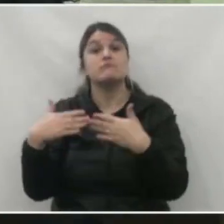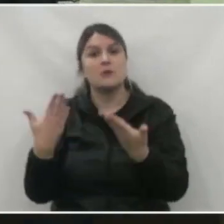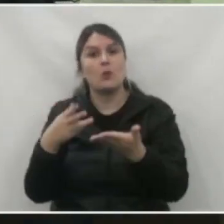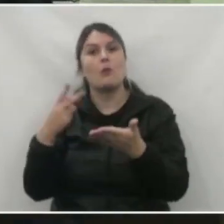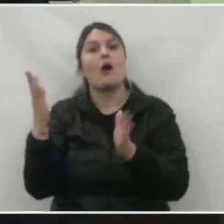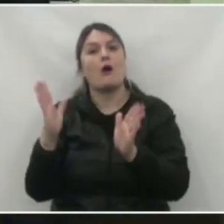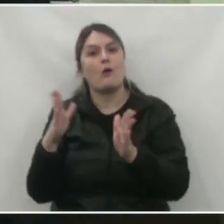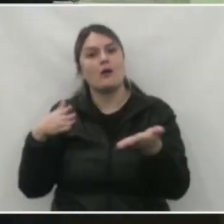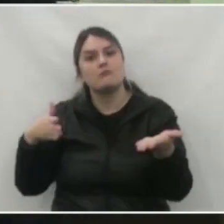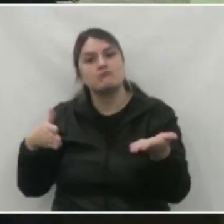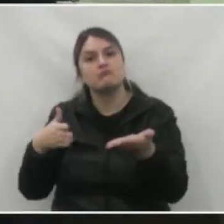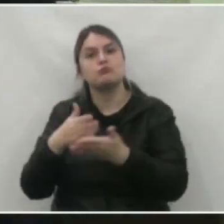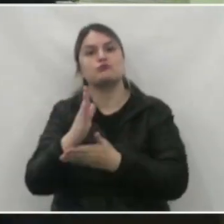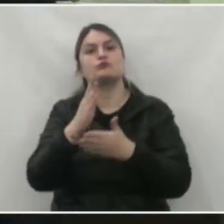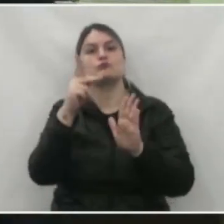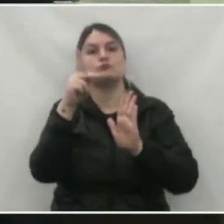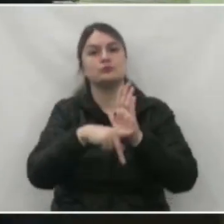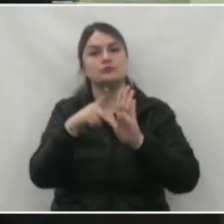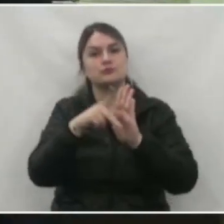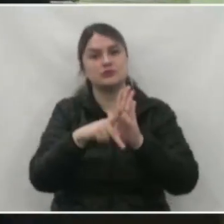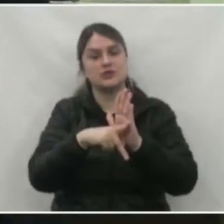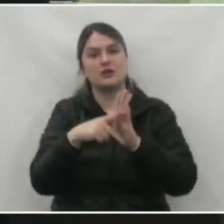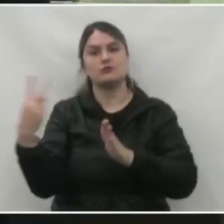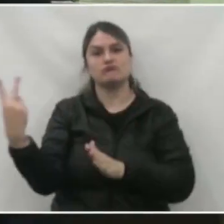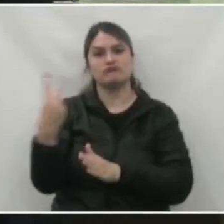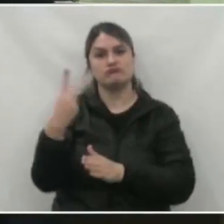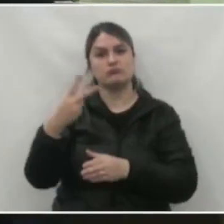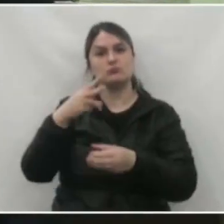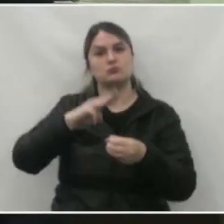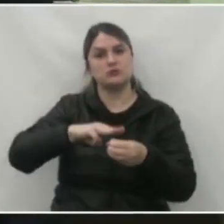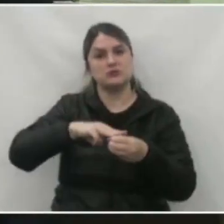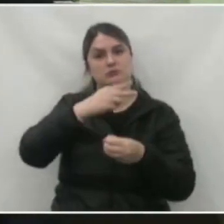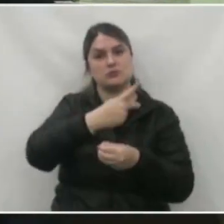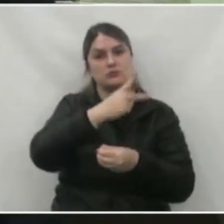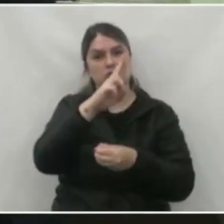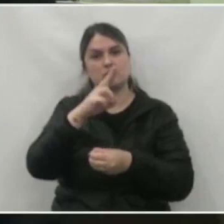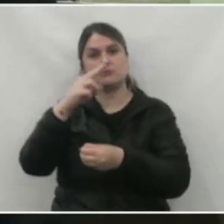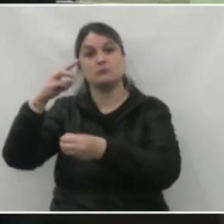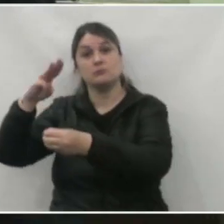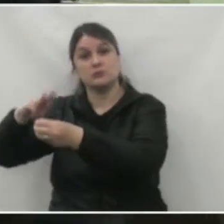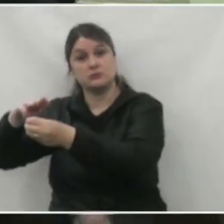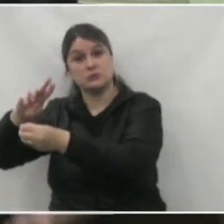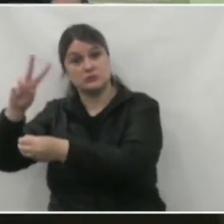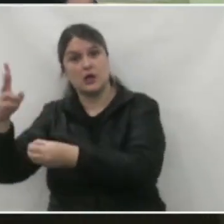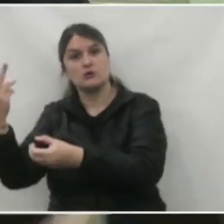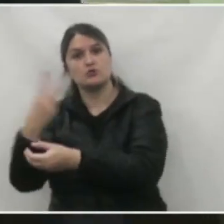está aprovado esse projeto de cooperação entre as duas